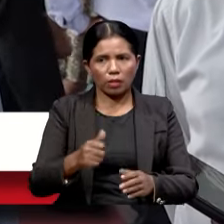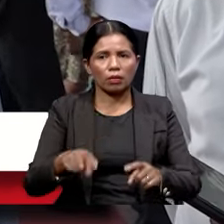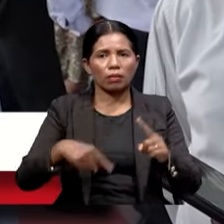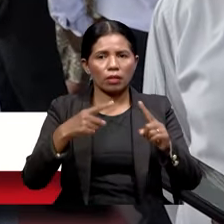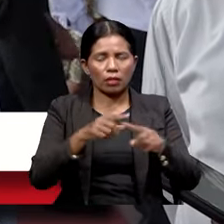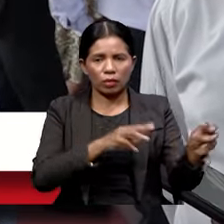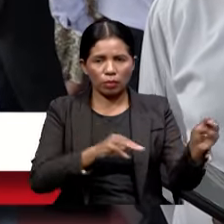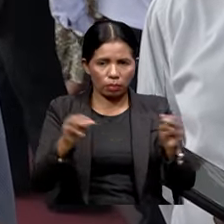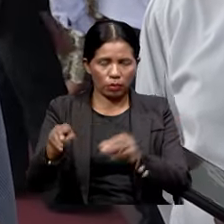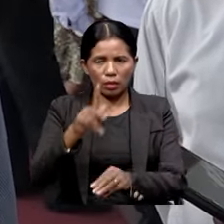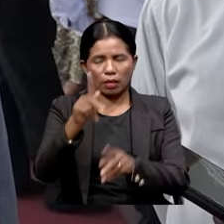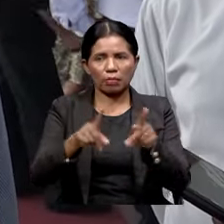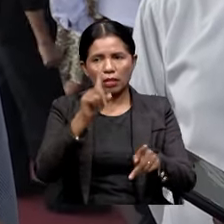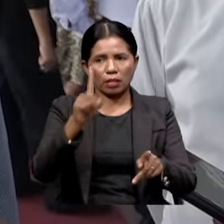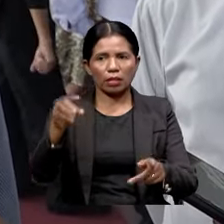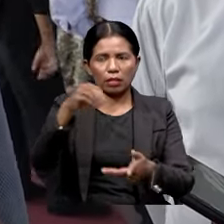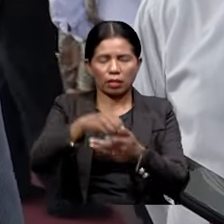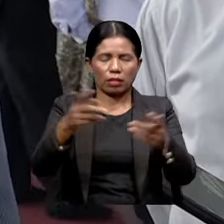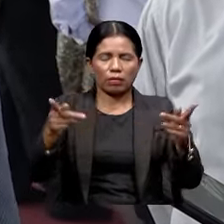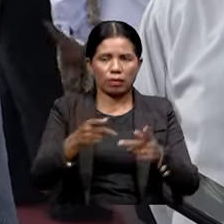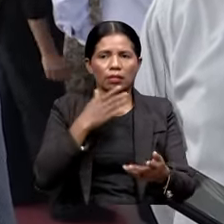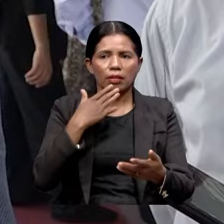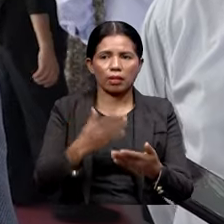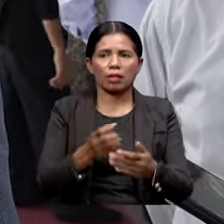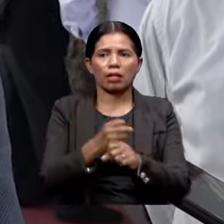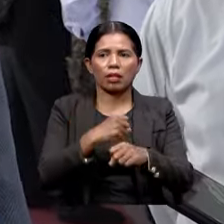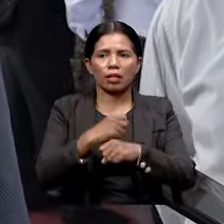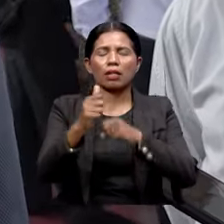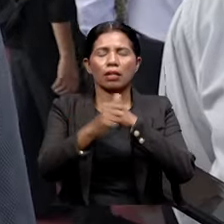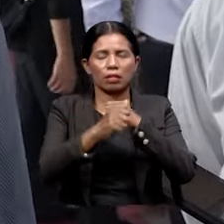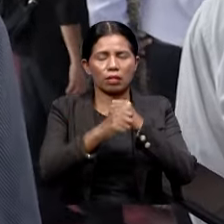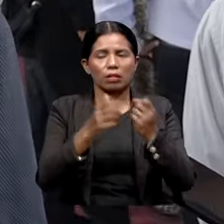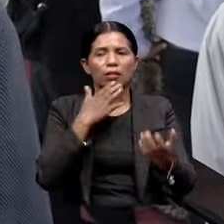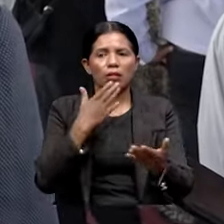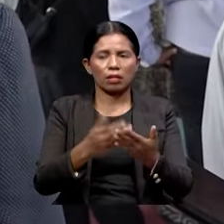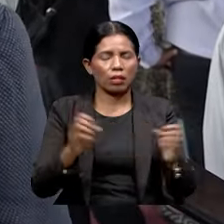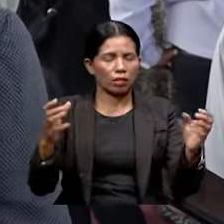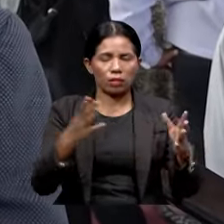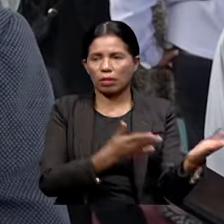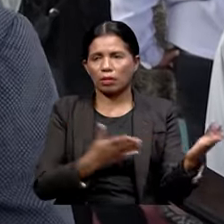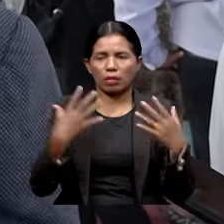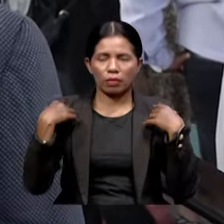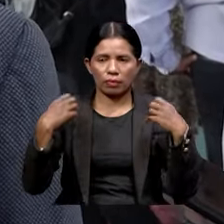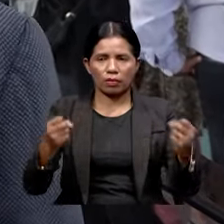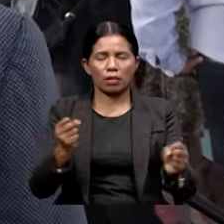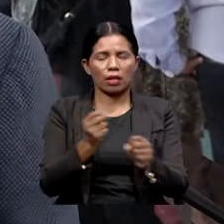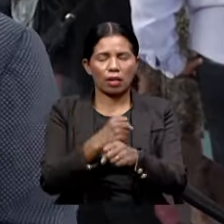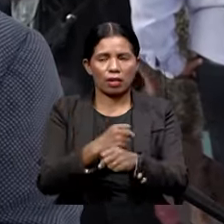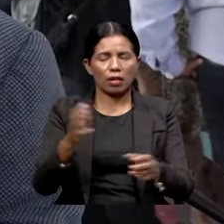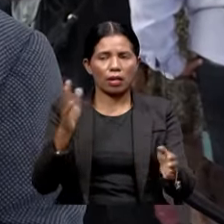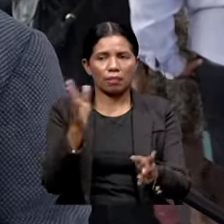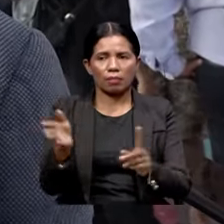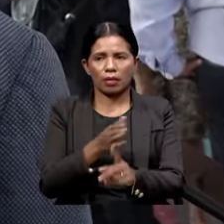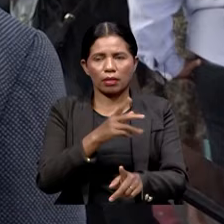ot muda e mai da fati no kriya ulu conditions depois halo asang ho metodo la os lo rifa ni forsa ba aperta fali teni po busira